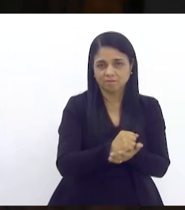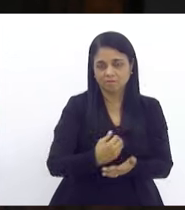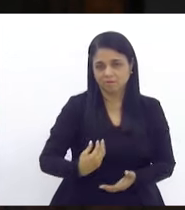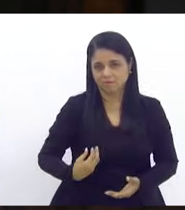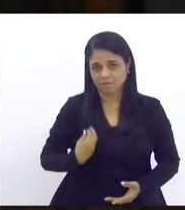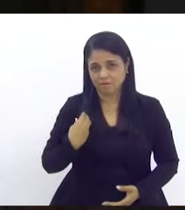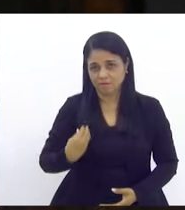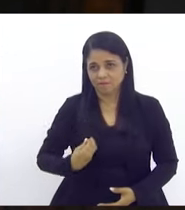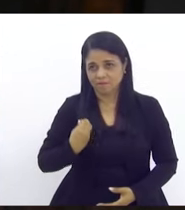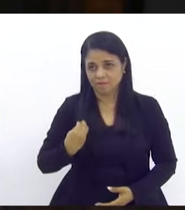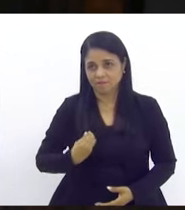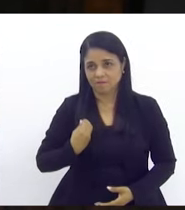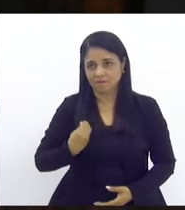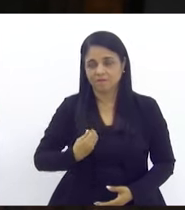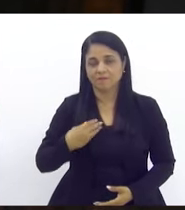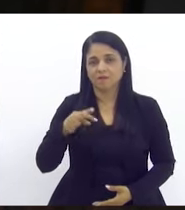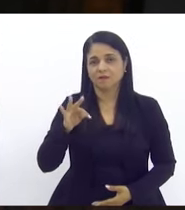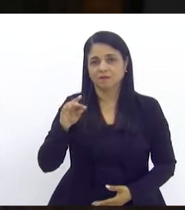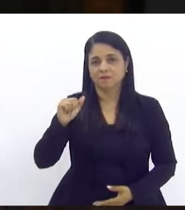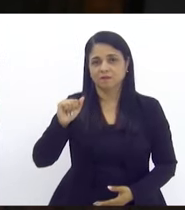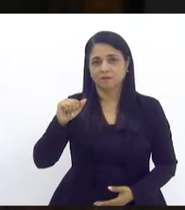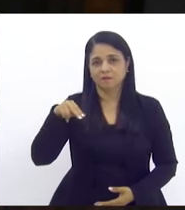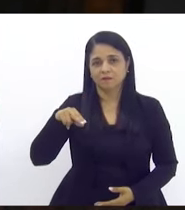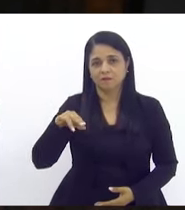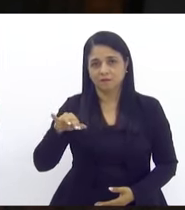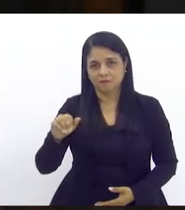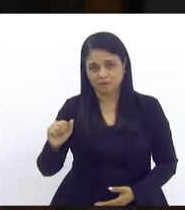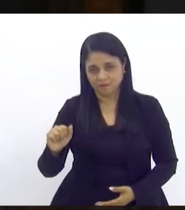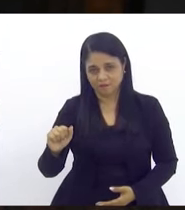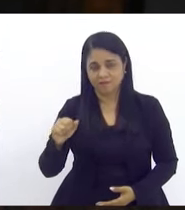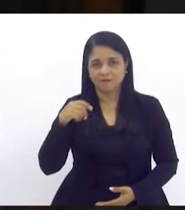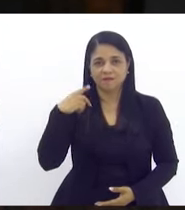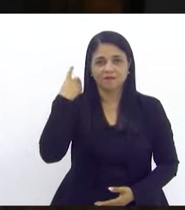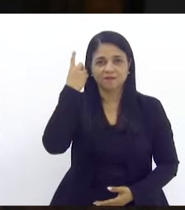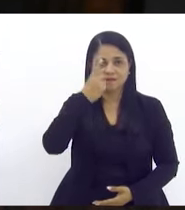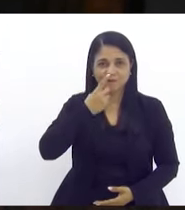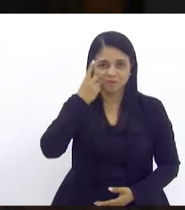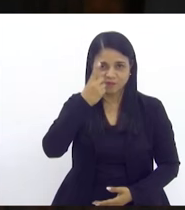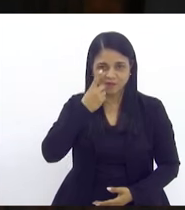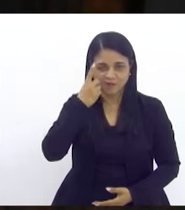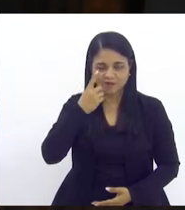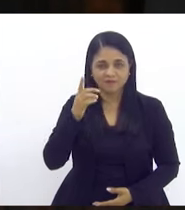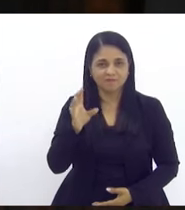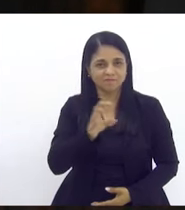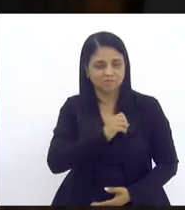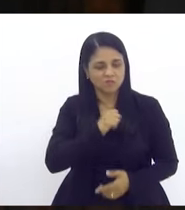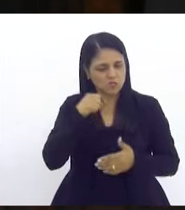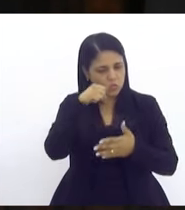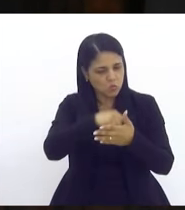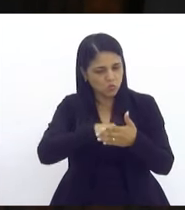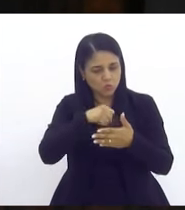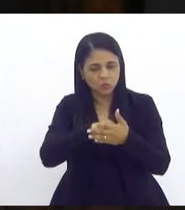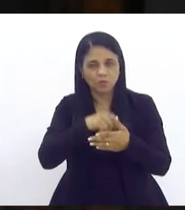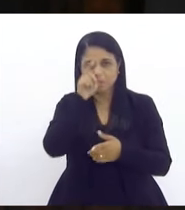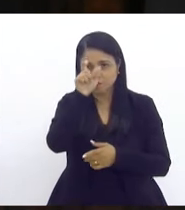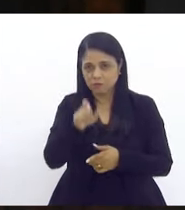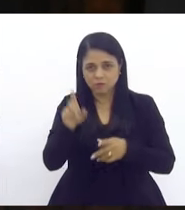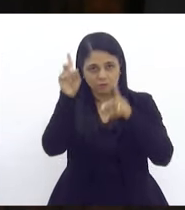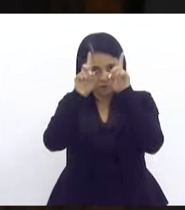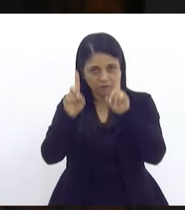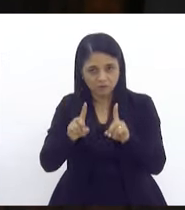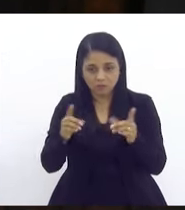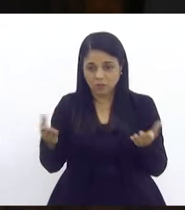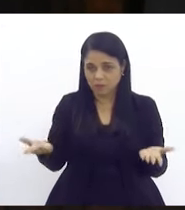nossa eterna Tânia, querida deputada Tânia, que sempre lutou pela pessoa com deficiência e luta até